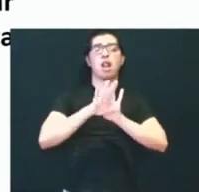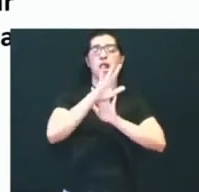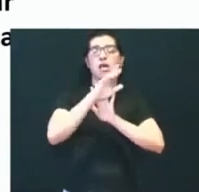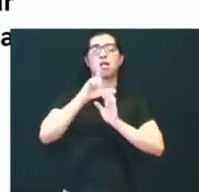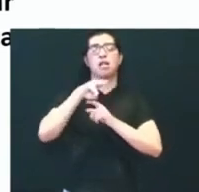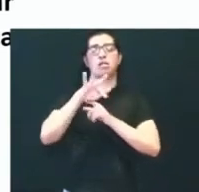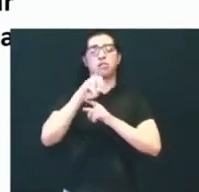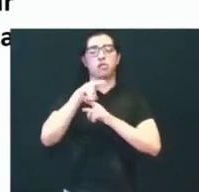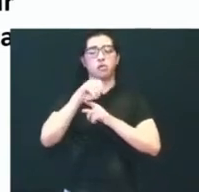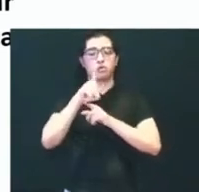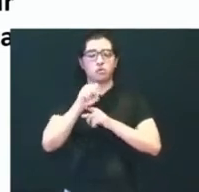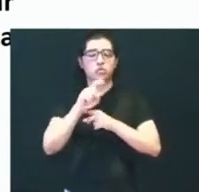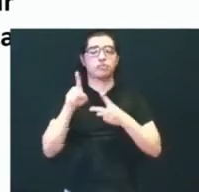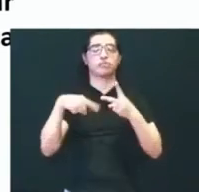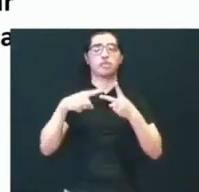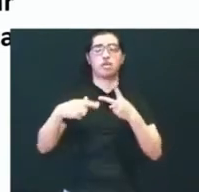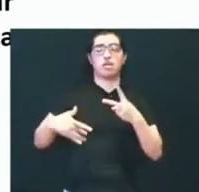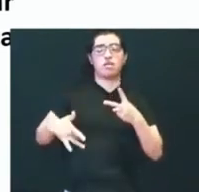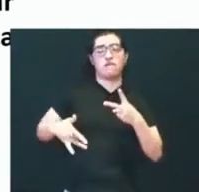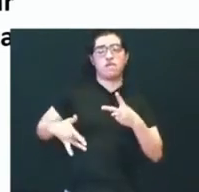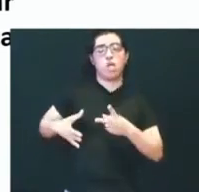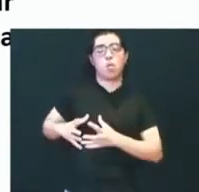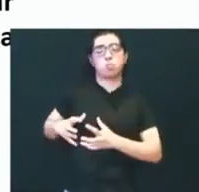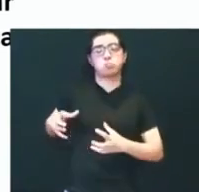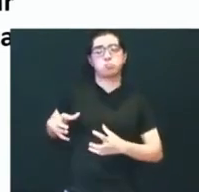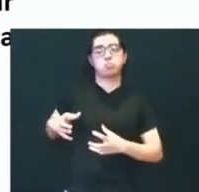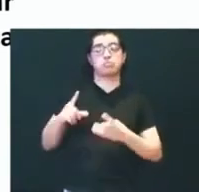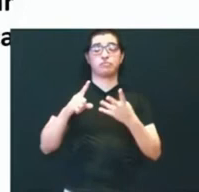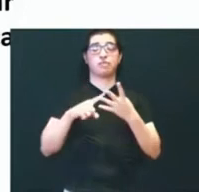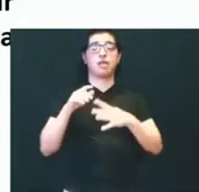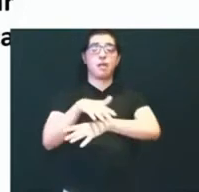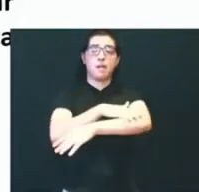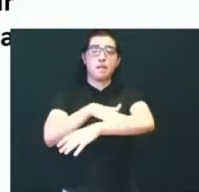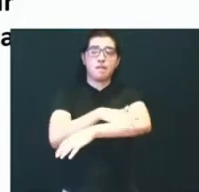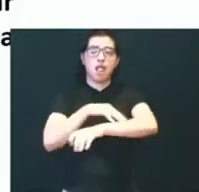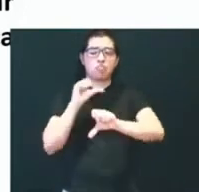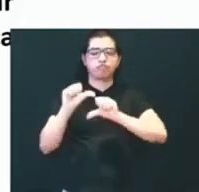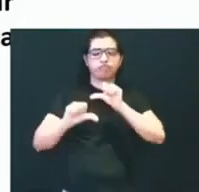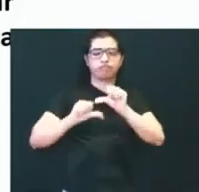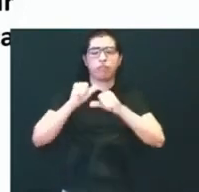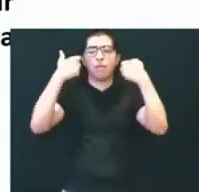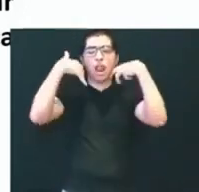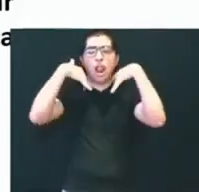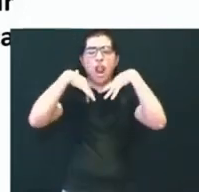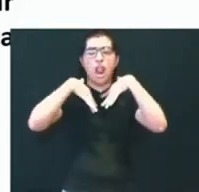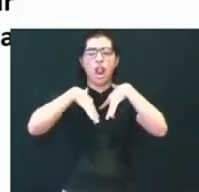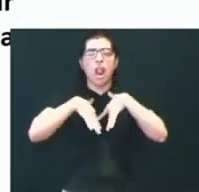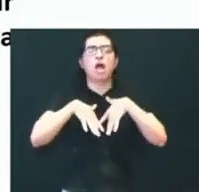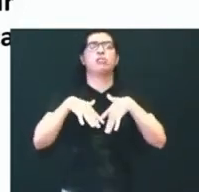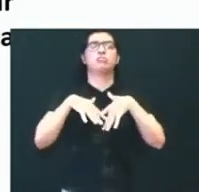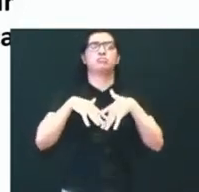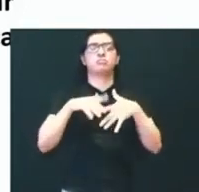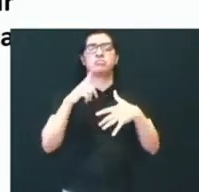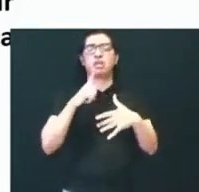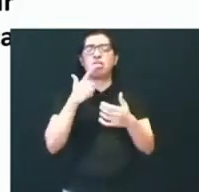baço, aumento do fígado, como alterações de pele, como suores, como os sangramentos cutâneos,